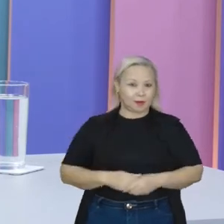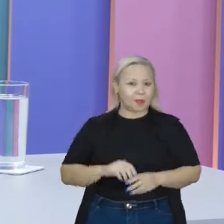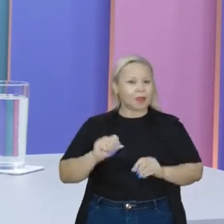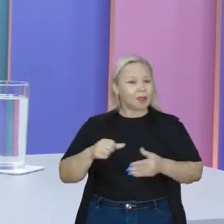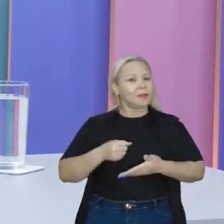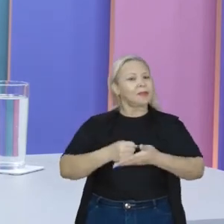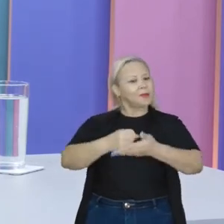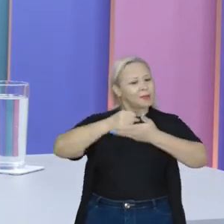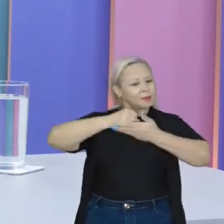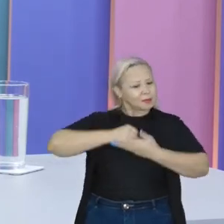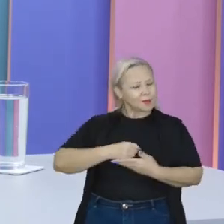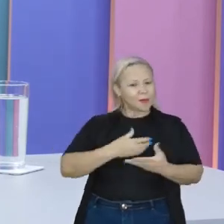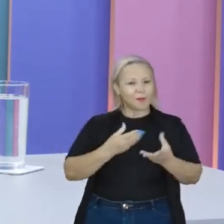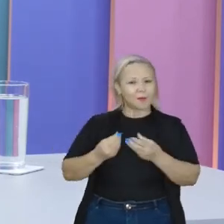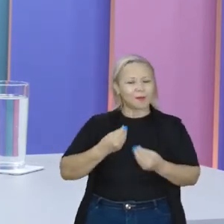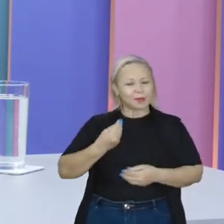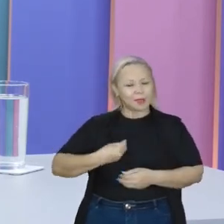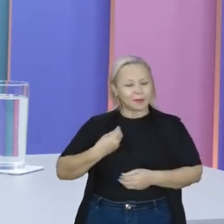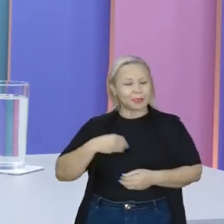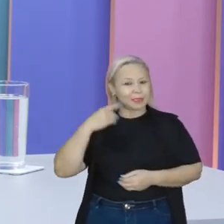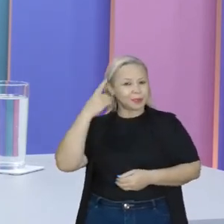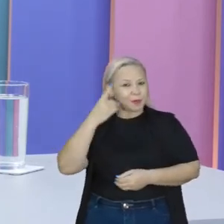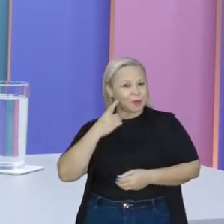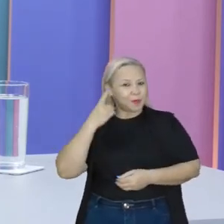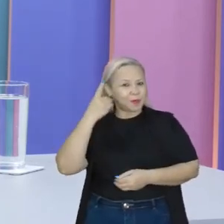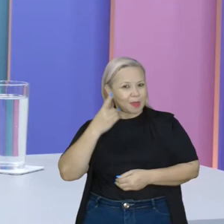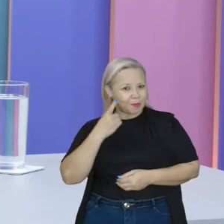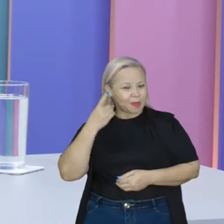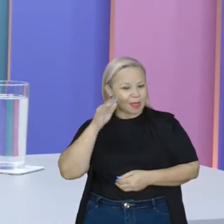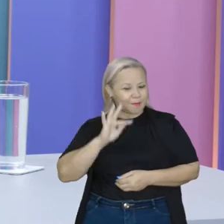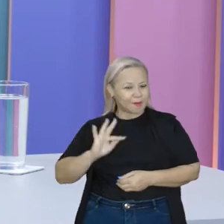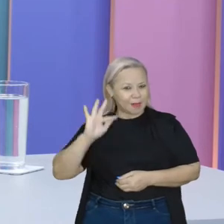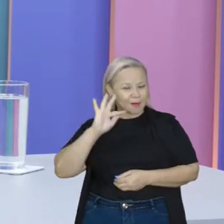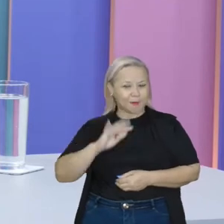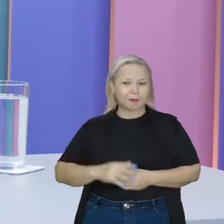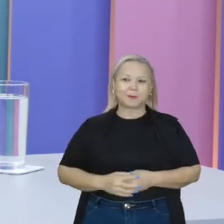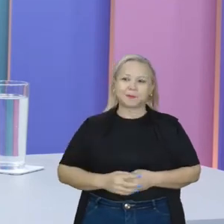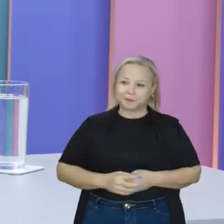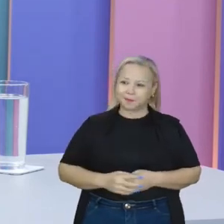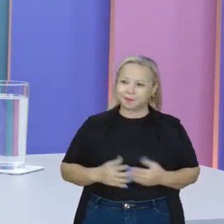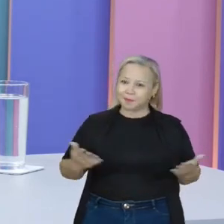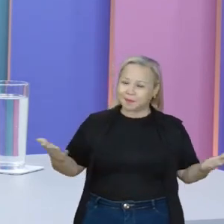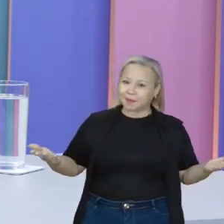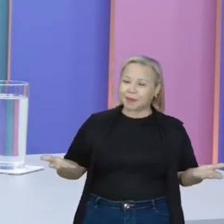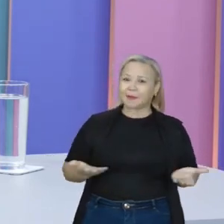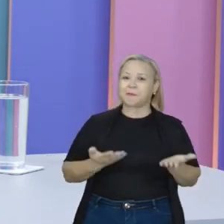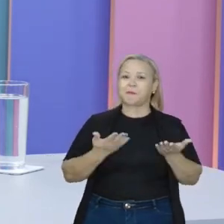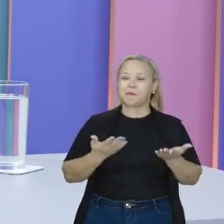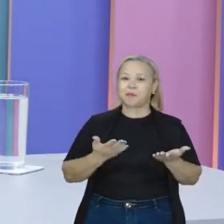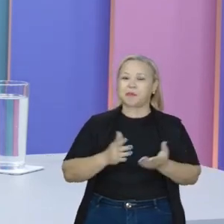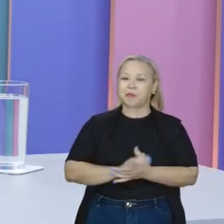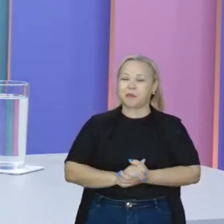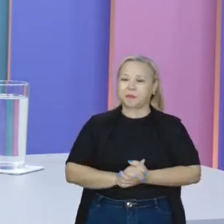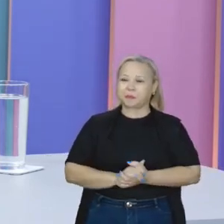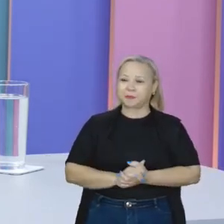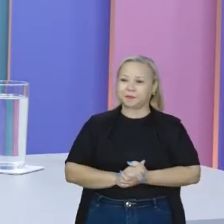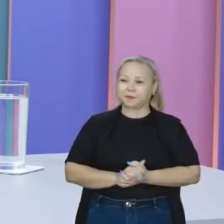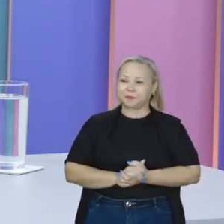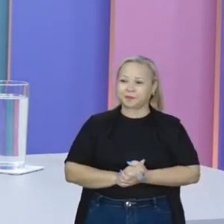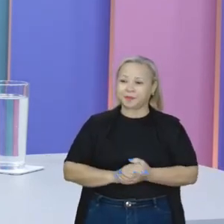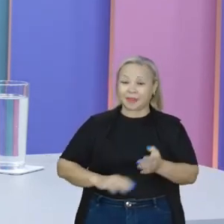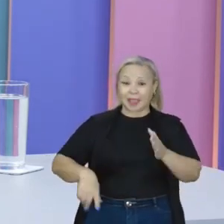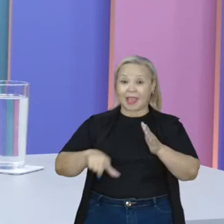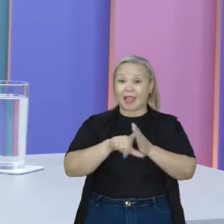estar aqui como deputada federal. Né? Então, a paridade, a lei